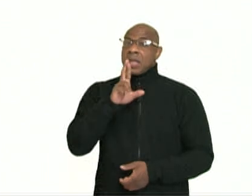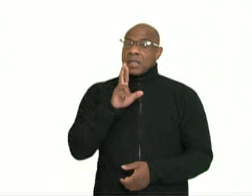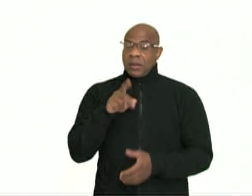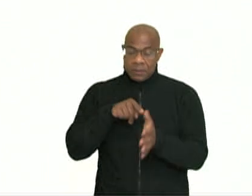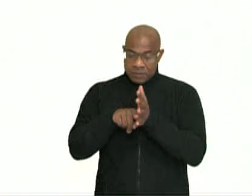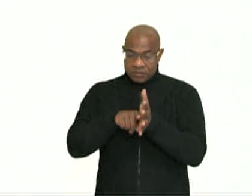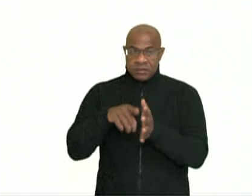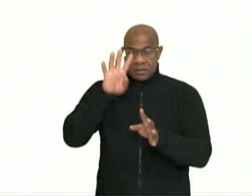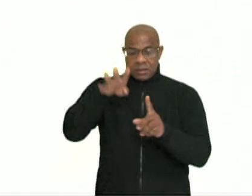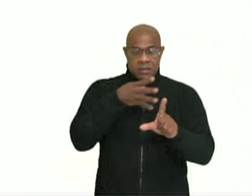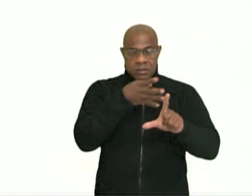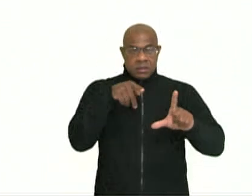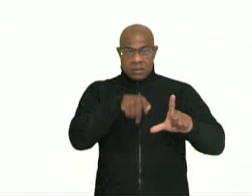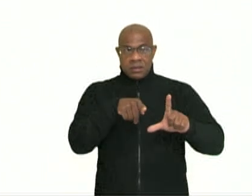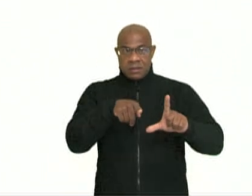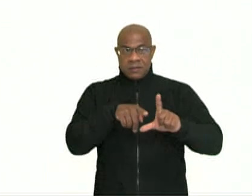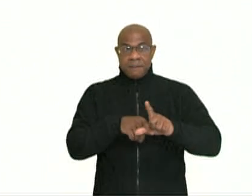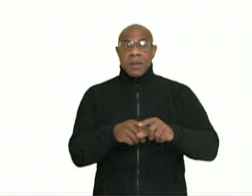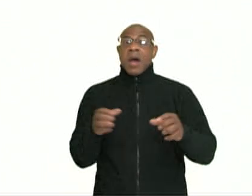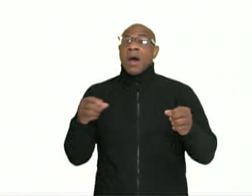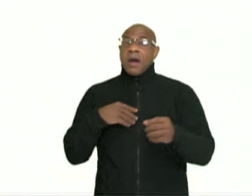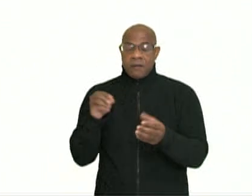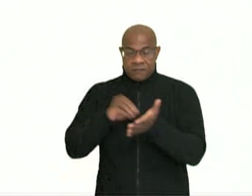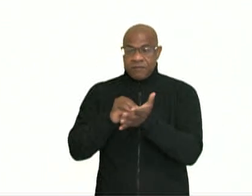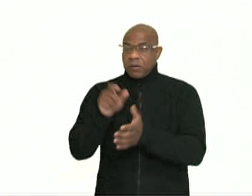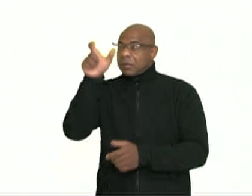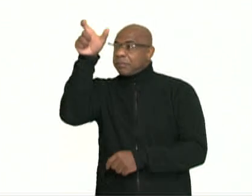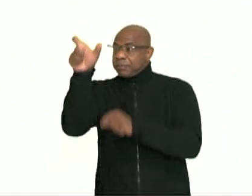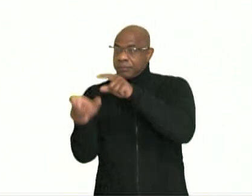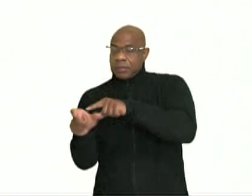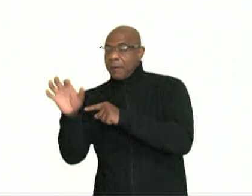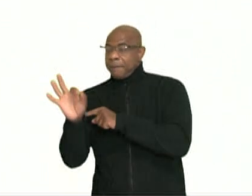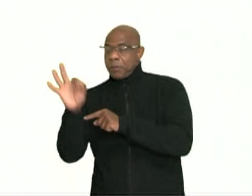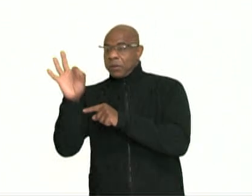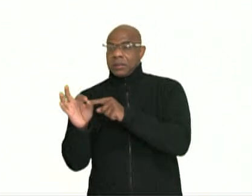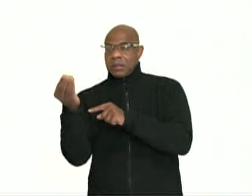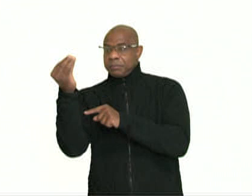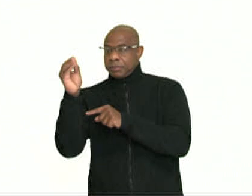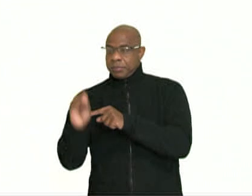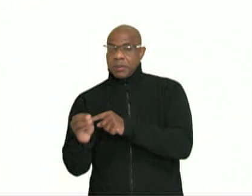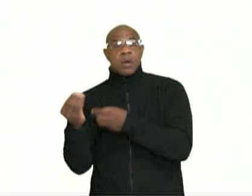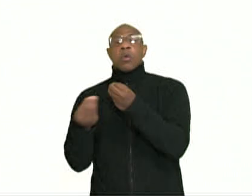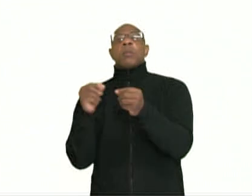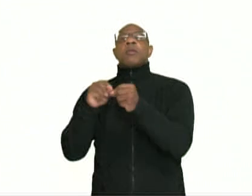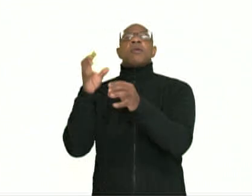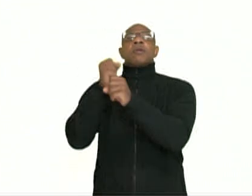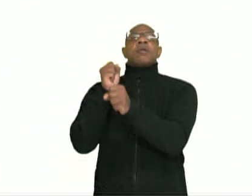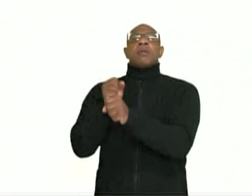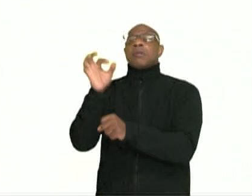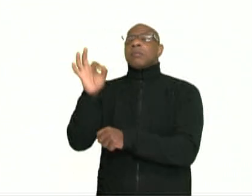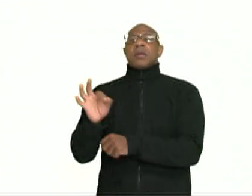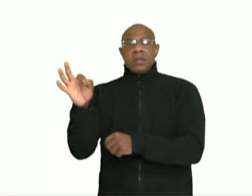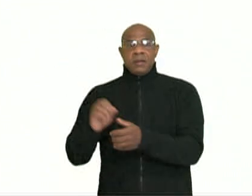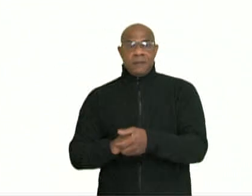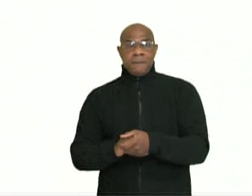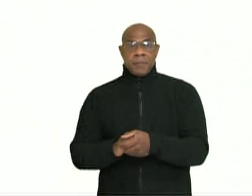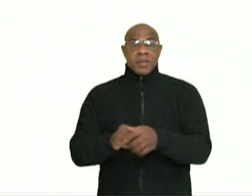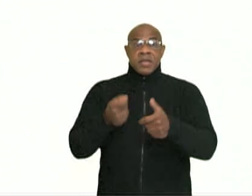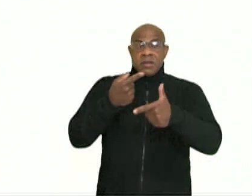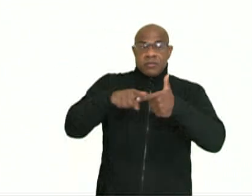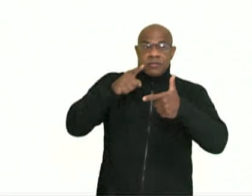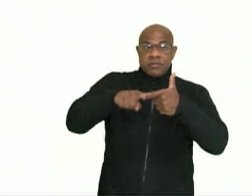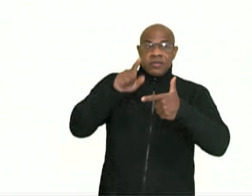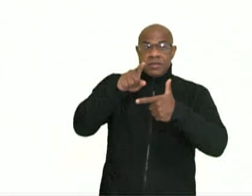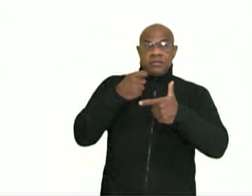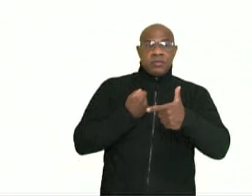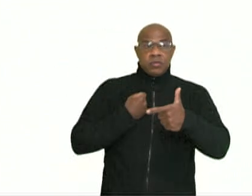abaixo. Complete a frequência relativa, ou seja, a porcentagem. Como é que você calcula a porcentagem? Divide a frequência absoluta, que é